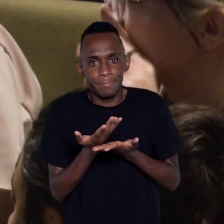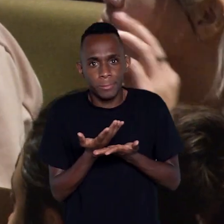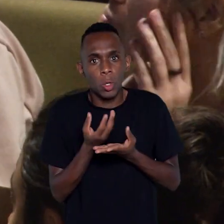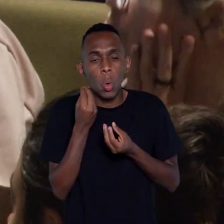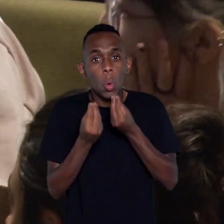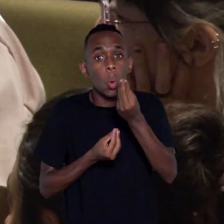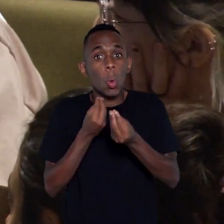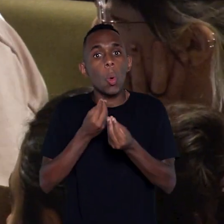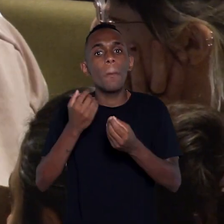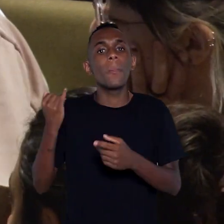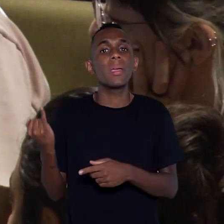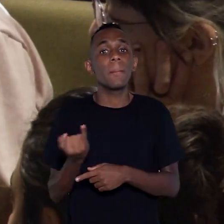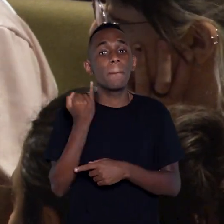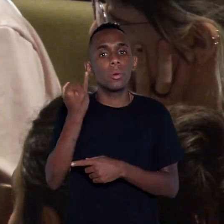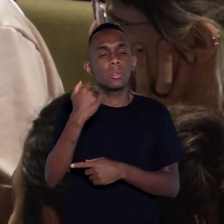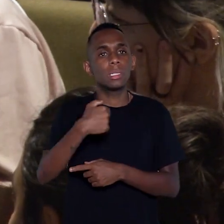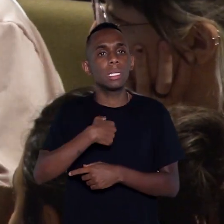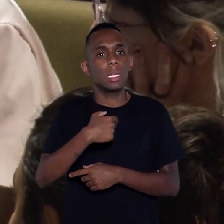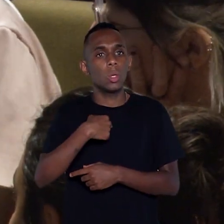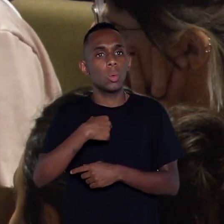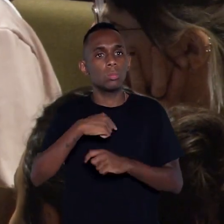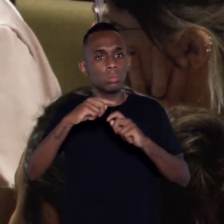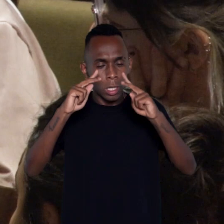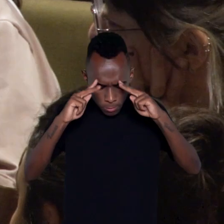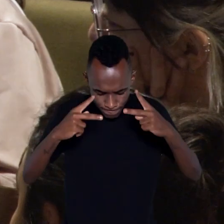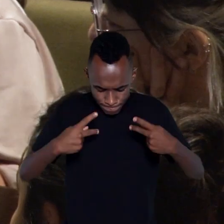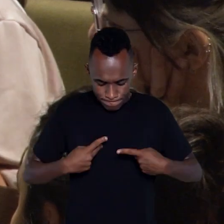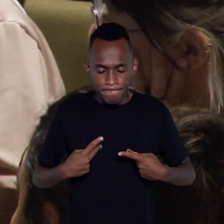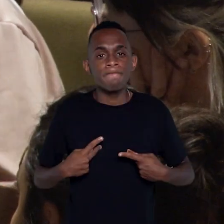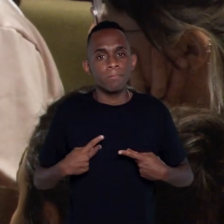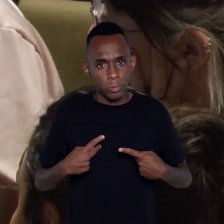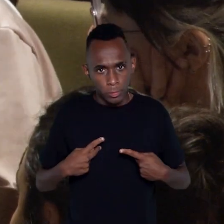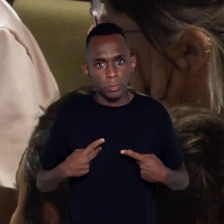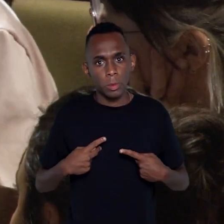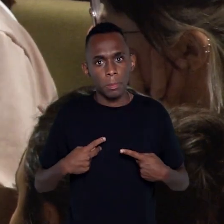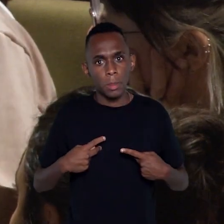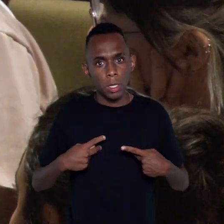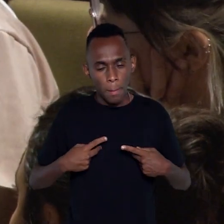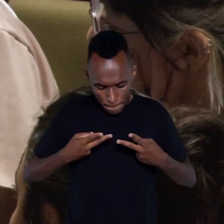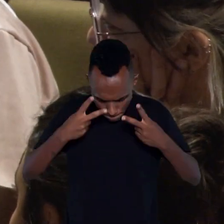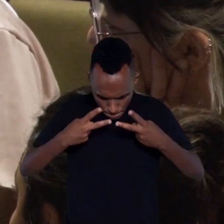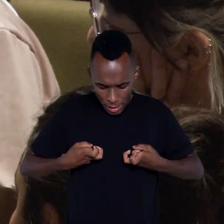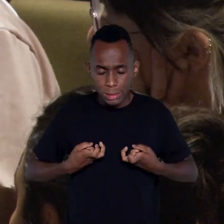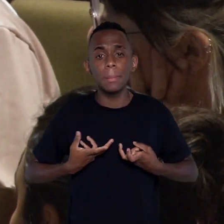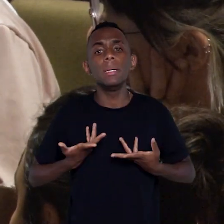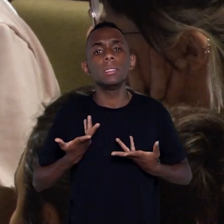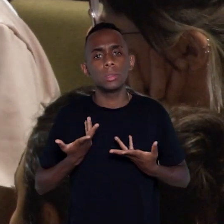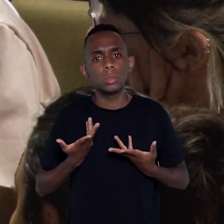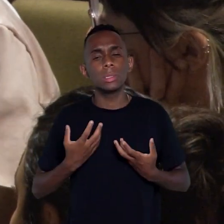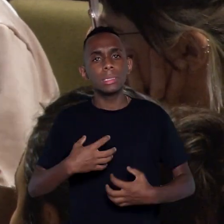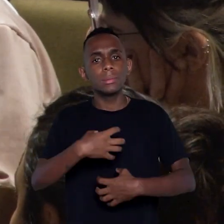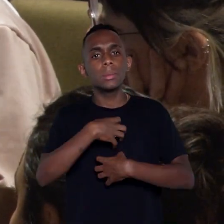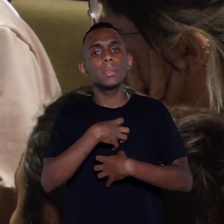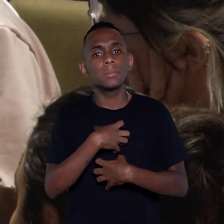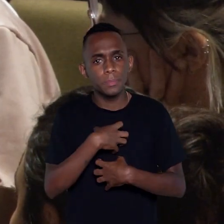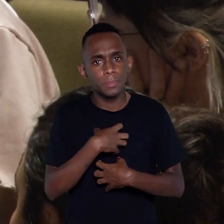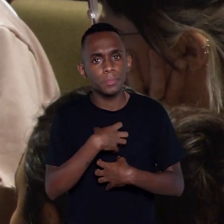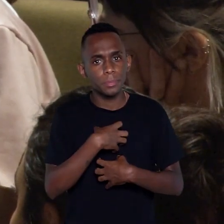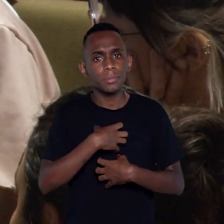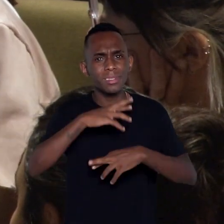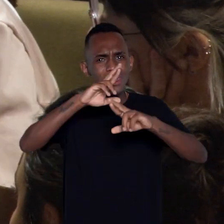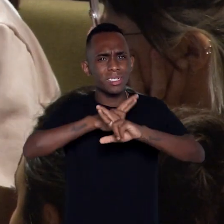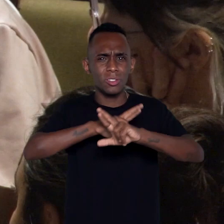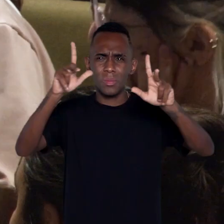palavras como foi importante eu ter me reconhecido e ter atribuído esse sentimento que